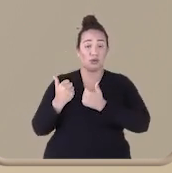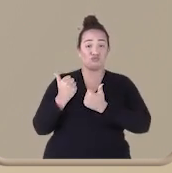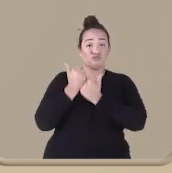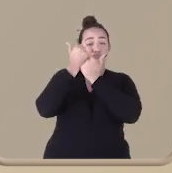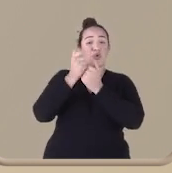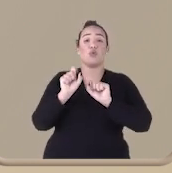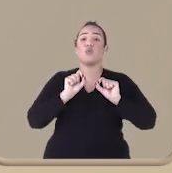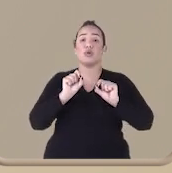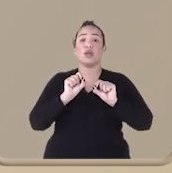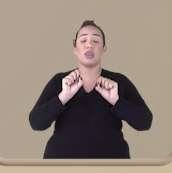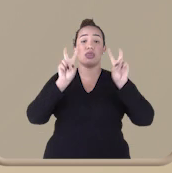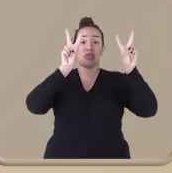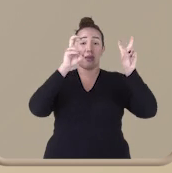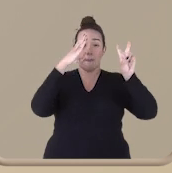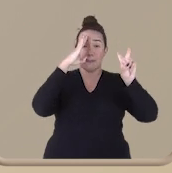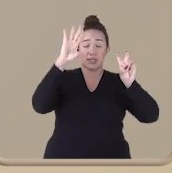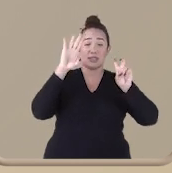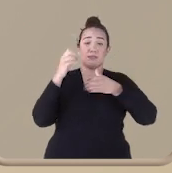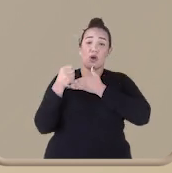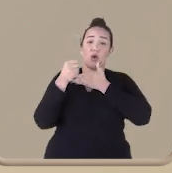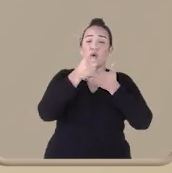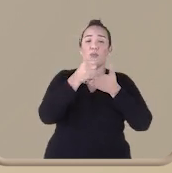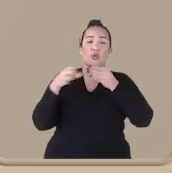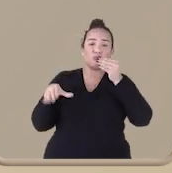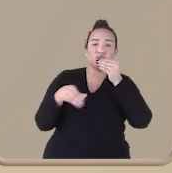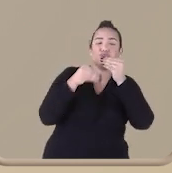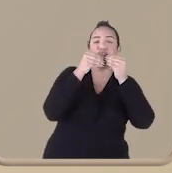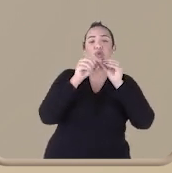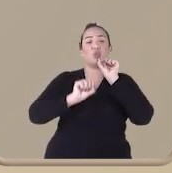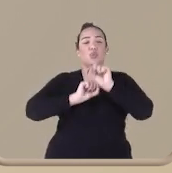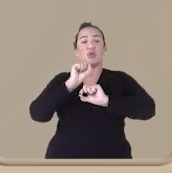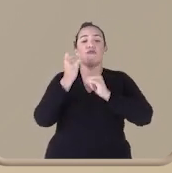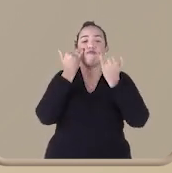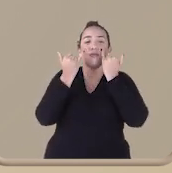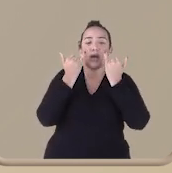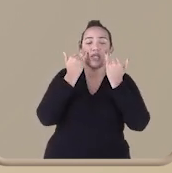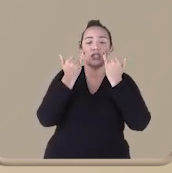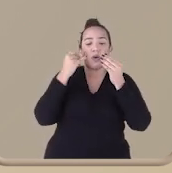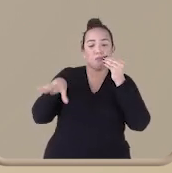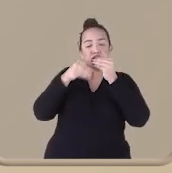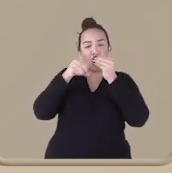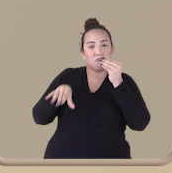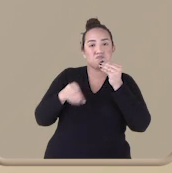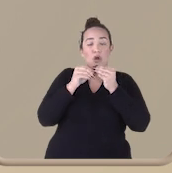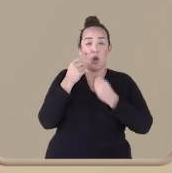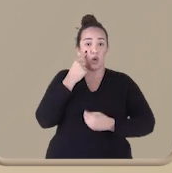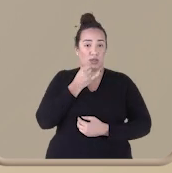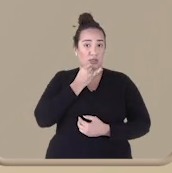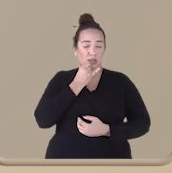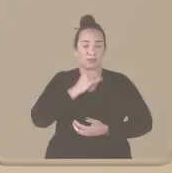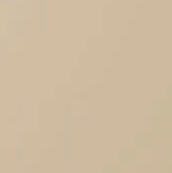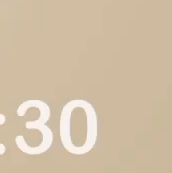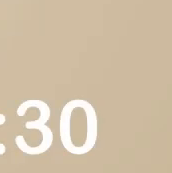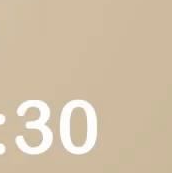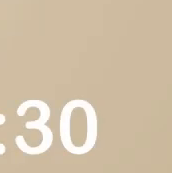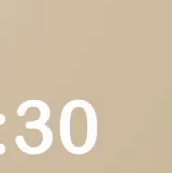auxiliar tem como função complementar o título principal, acrescentando-lhe apenas algumas informações a mais. Vamos ver um